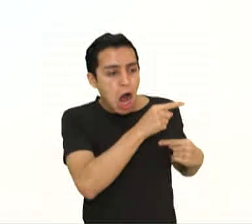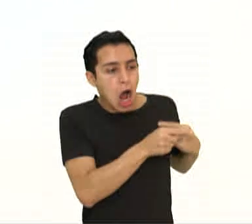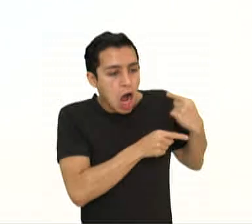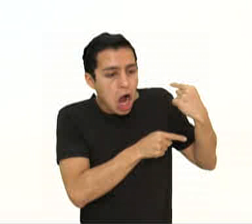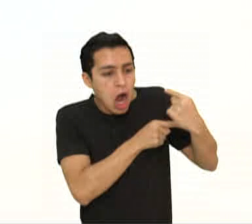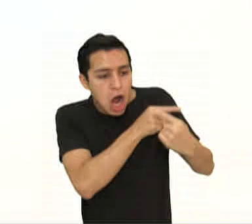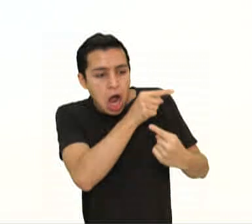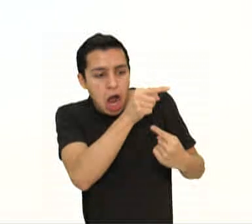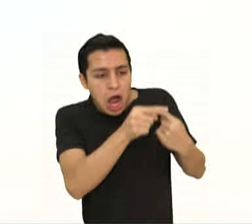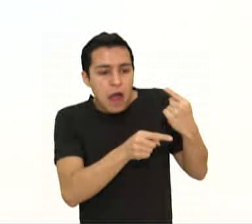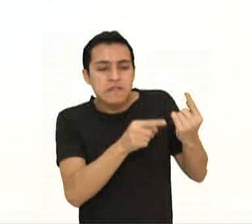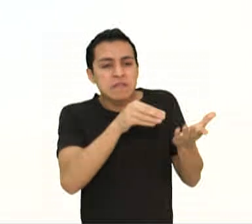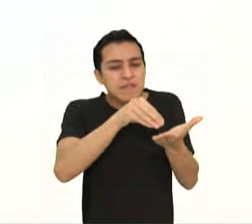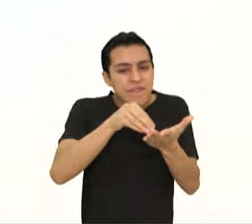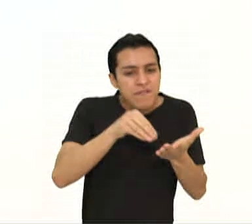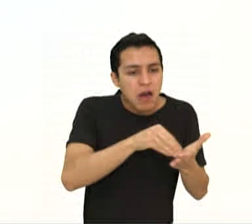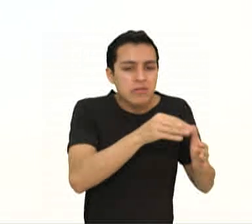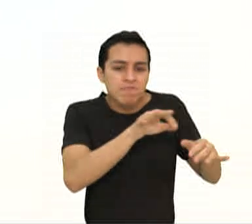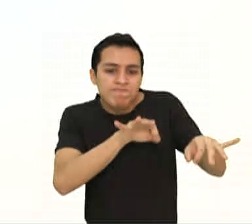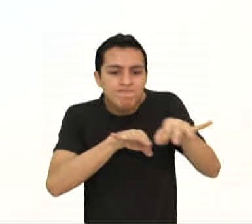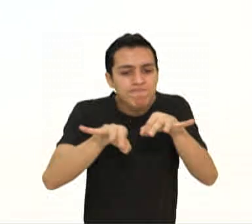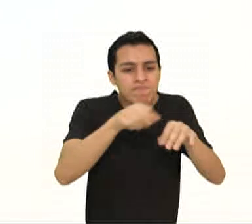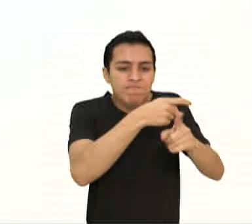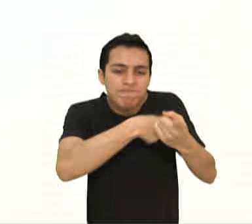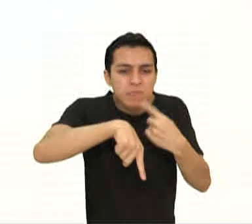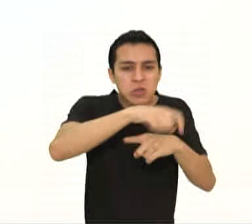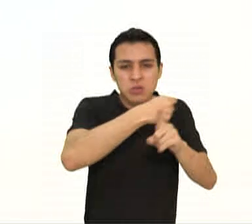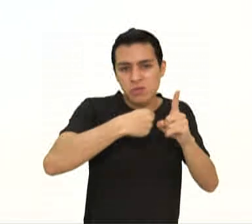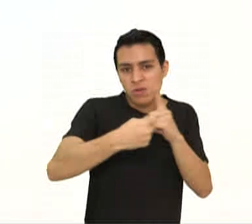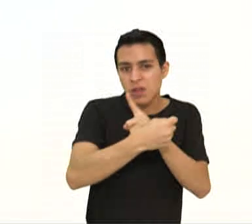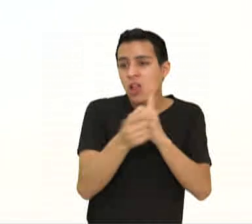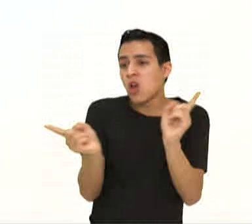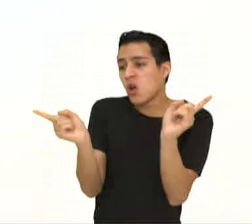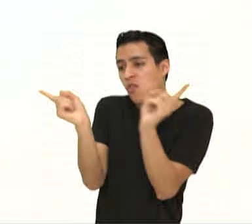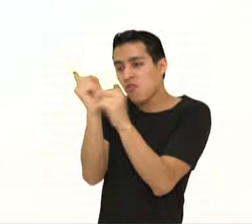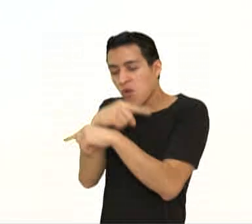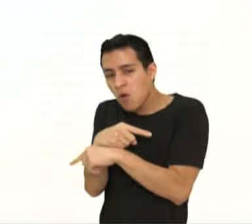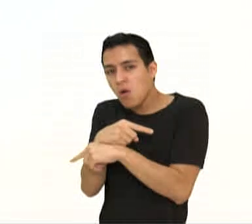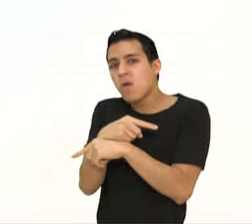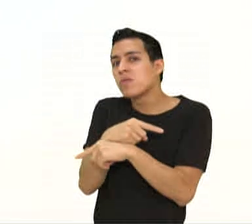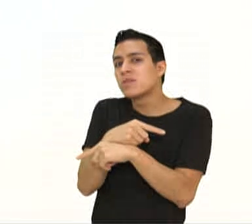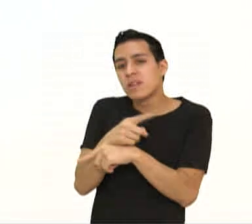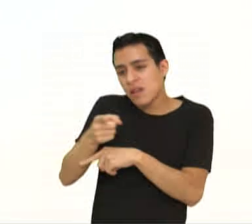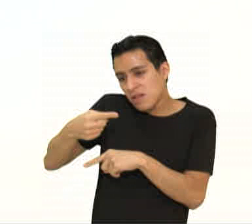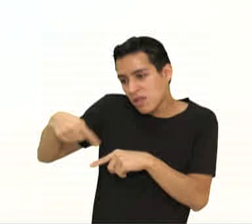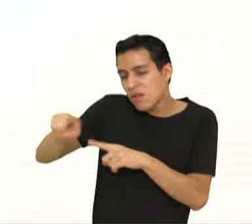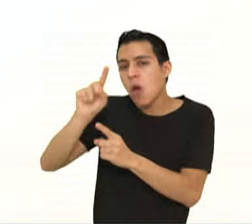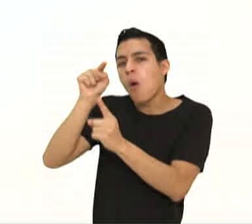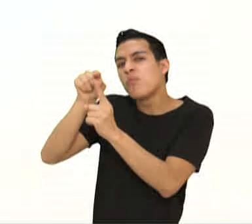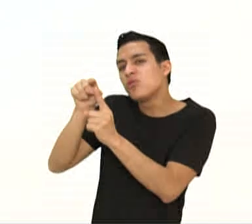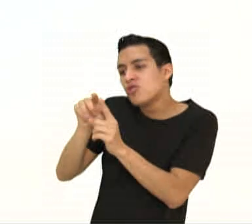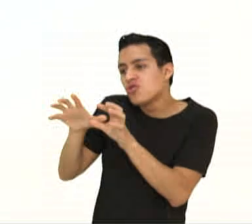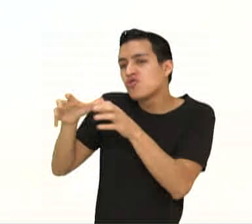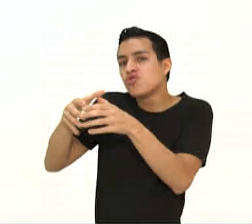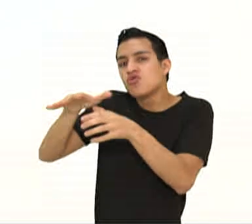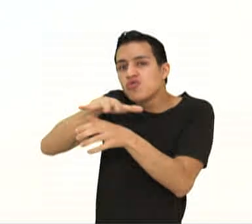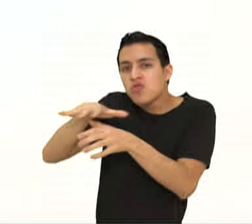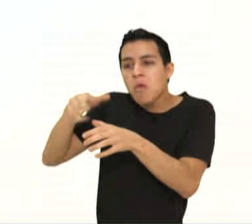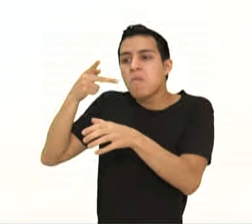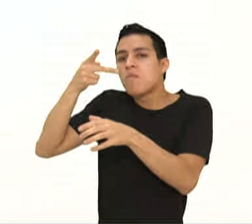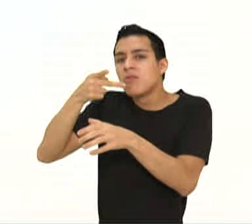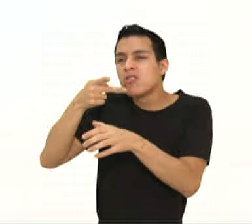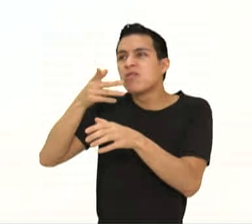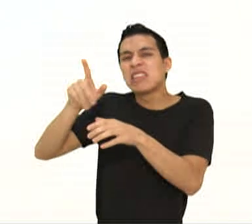de inorganicidade social, o oposto da interligação com objetivos internos trazida